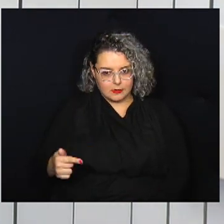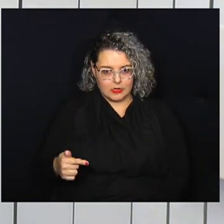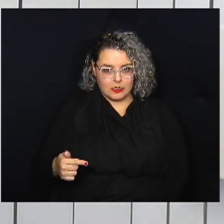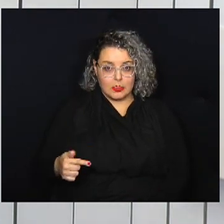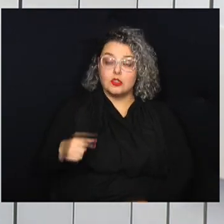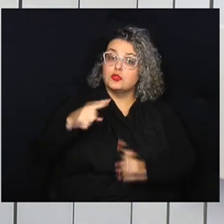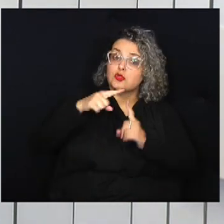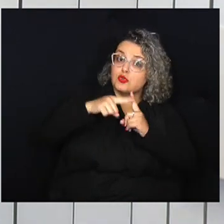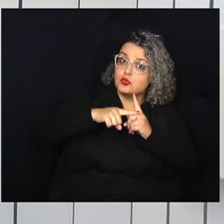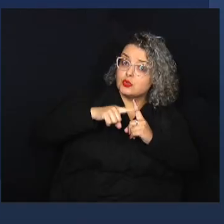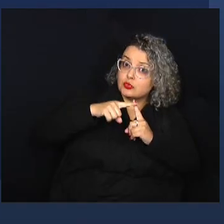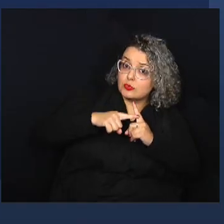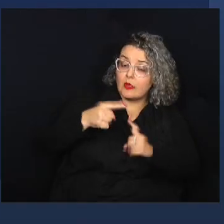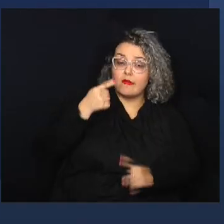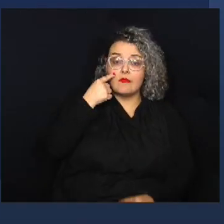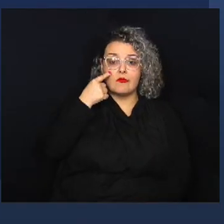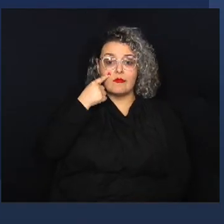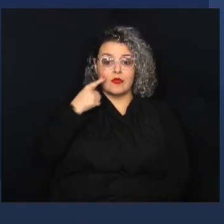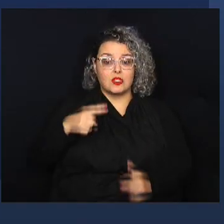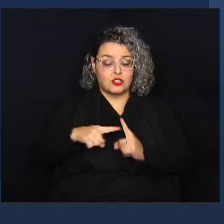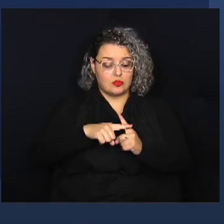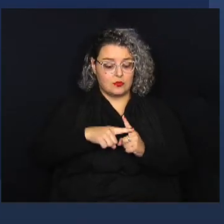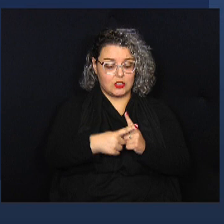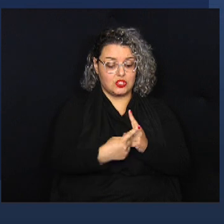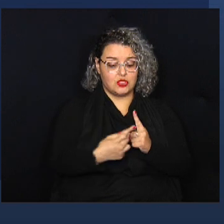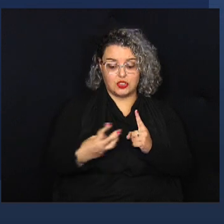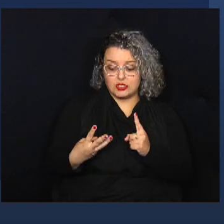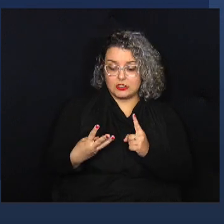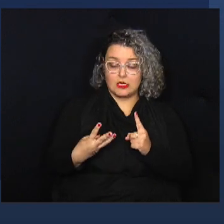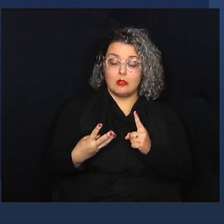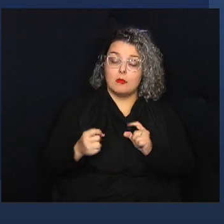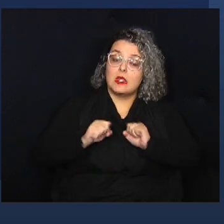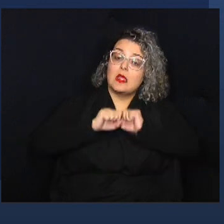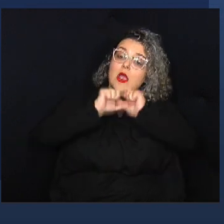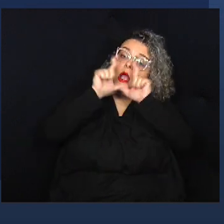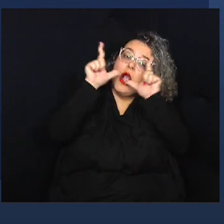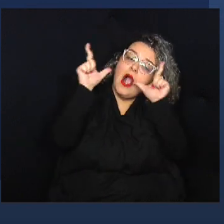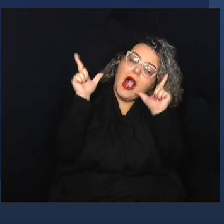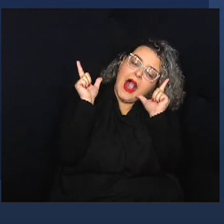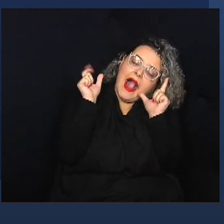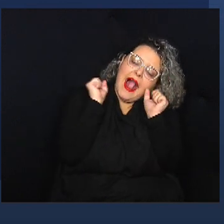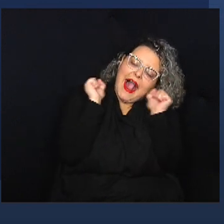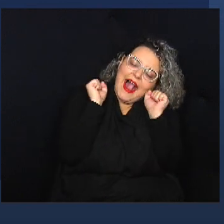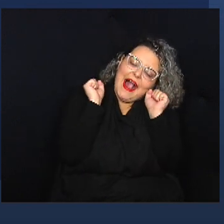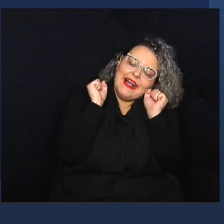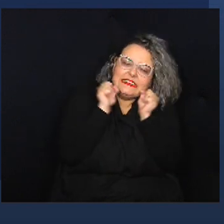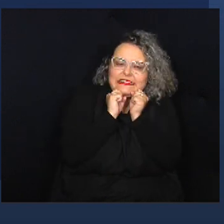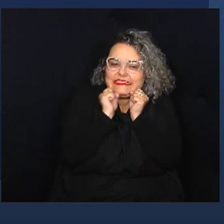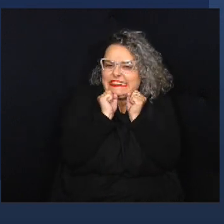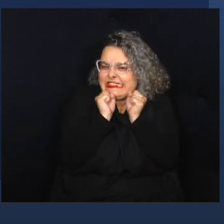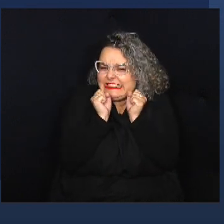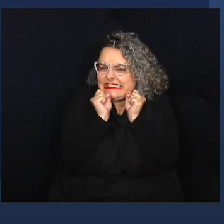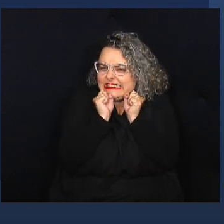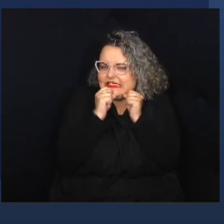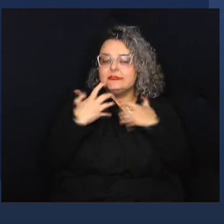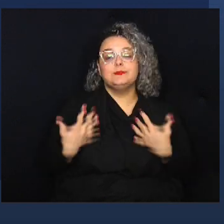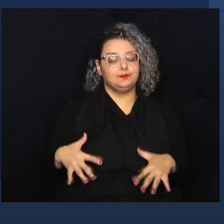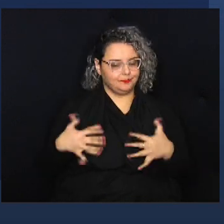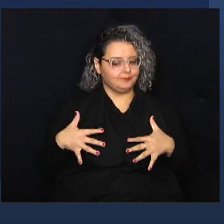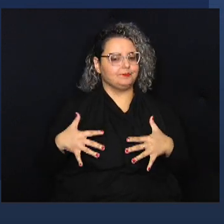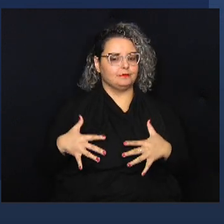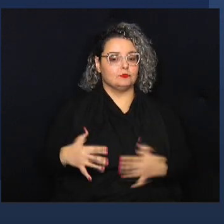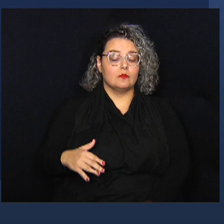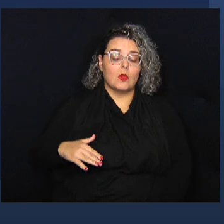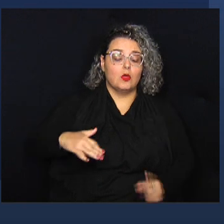Sobre as temperaturas, olha só, mínima de 13 graus, então para quem acorda cedinho ainda vai sentir aquele frio um pouco mais intenso, mas